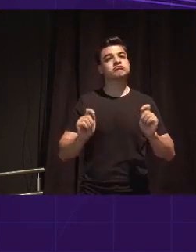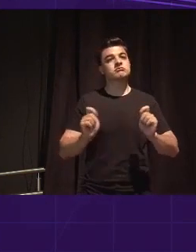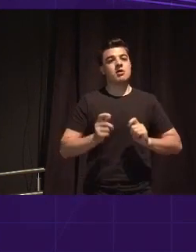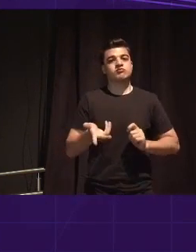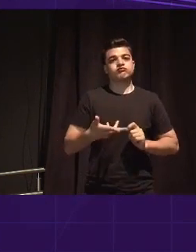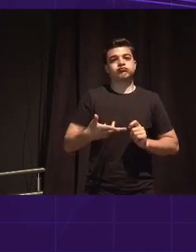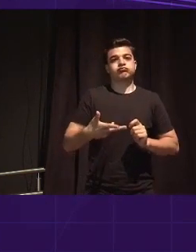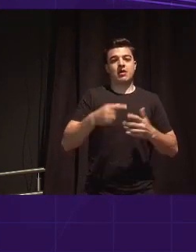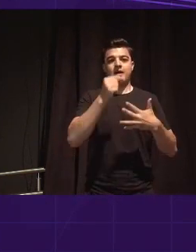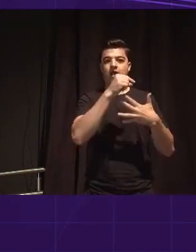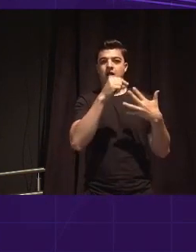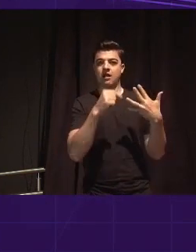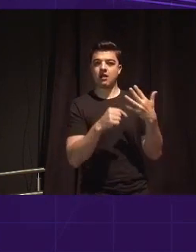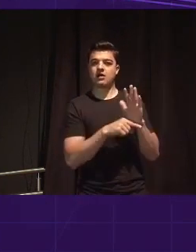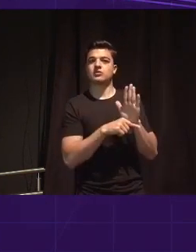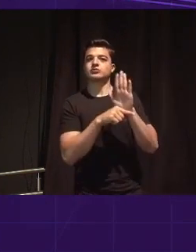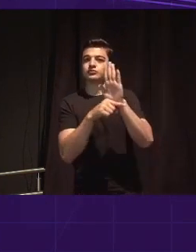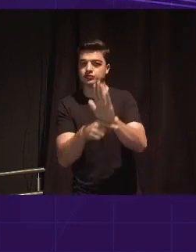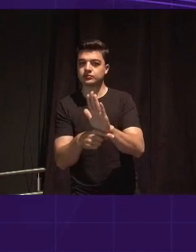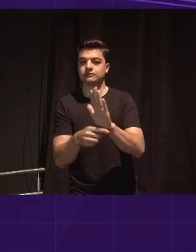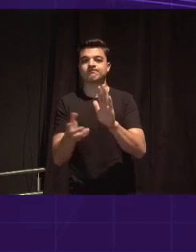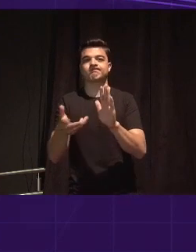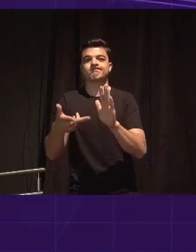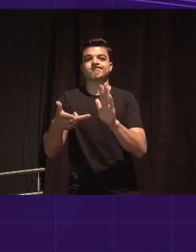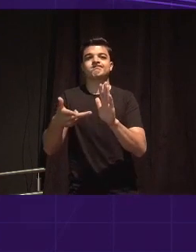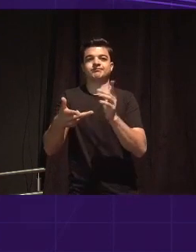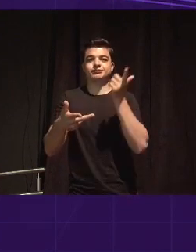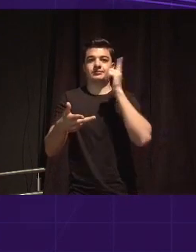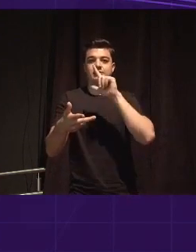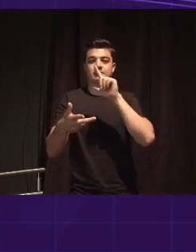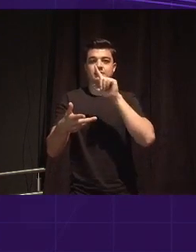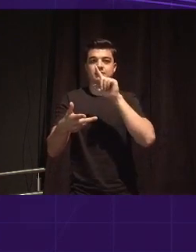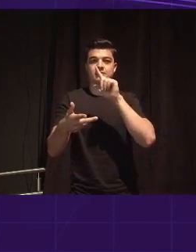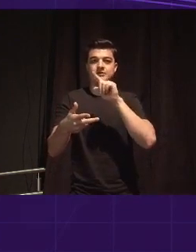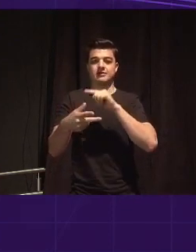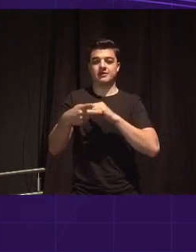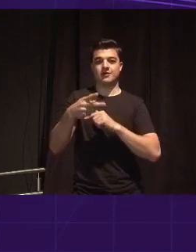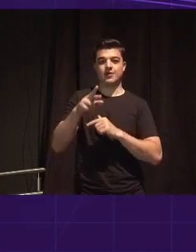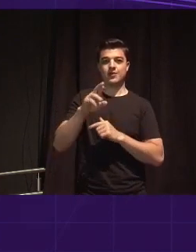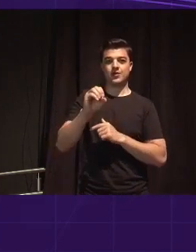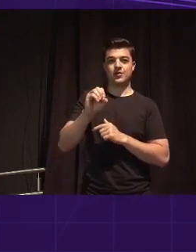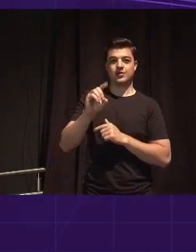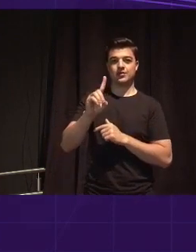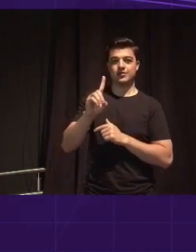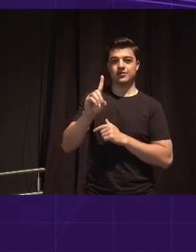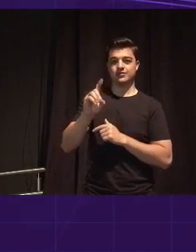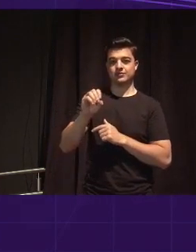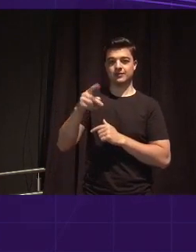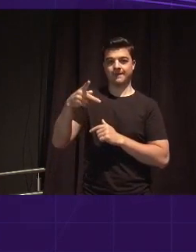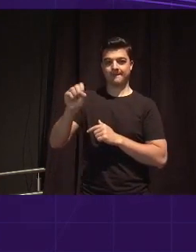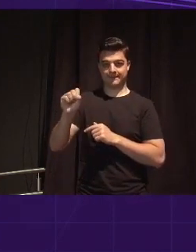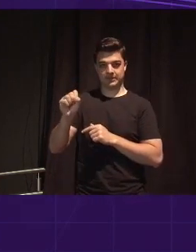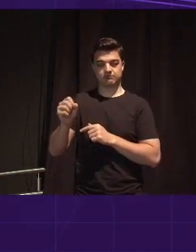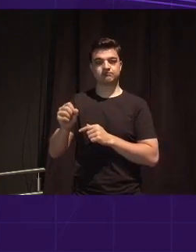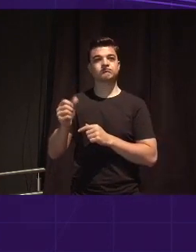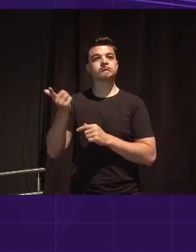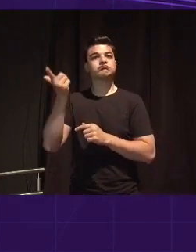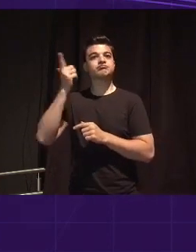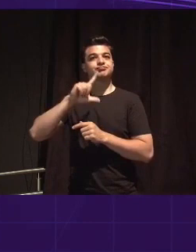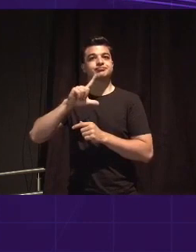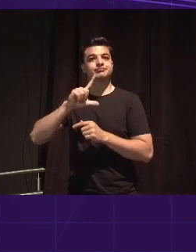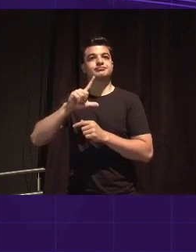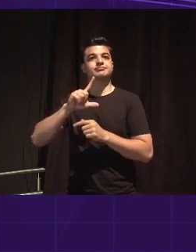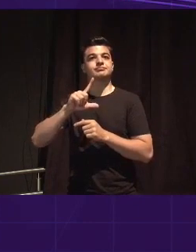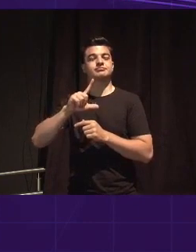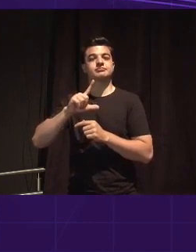olha, eu preciso de ajuda, e eu entendo que Product Ops faz isso, de trabalhar de forma cross,